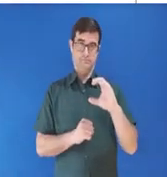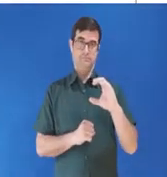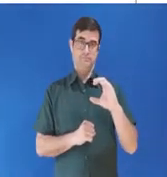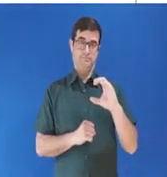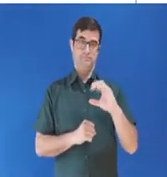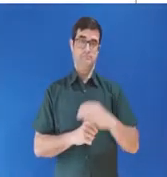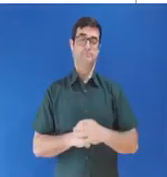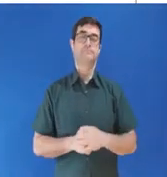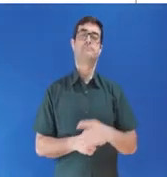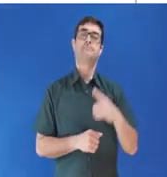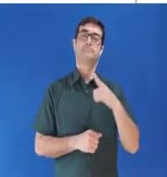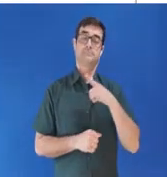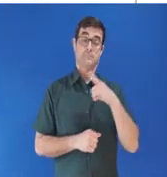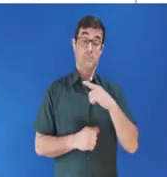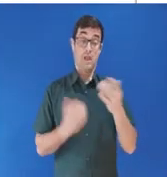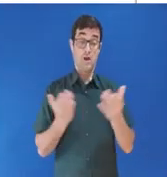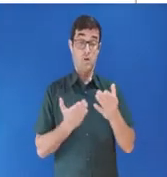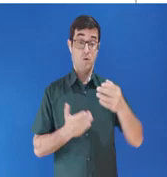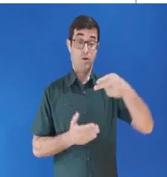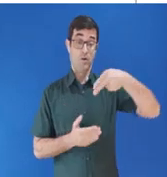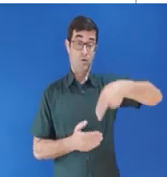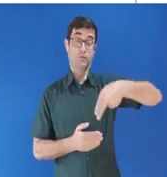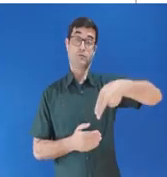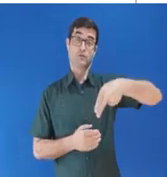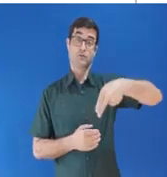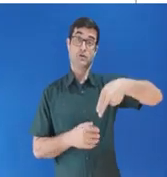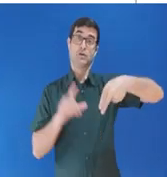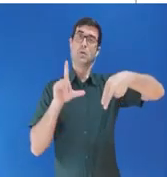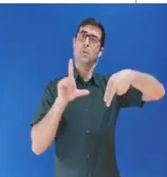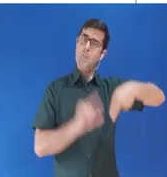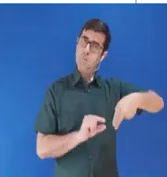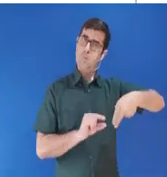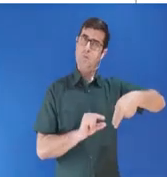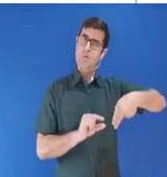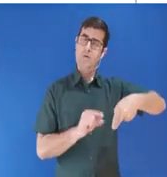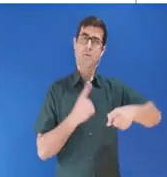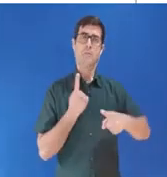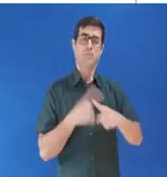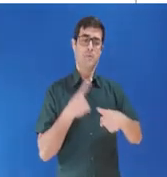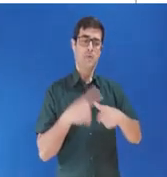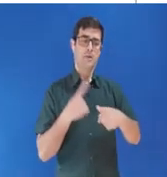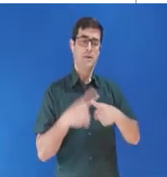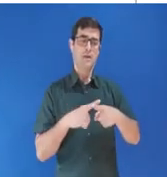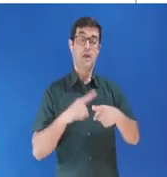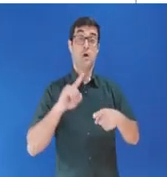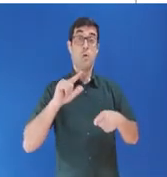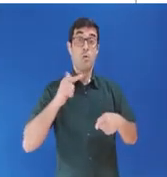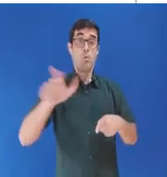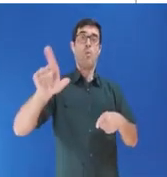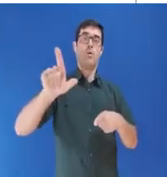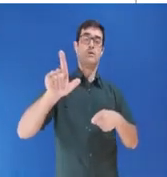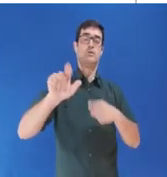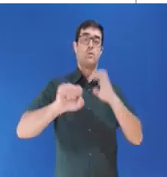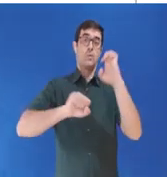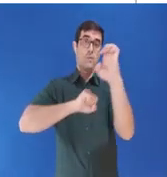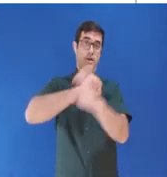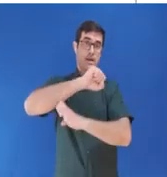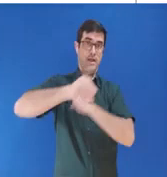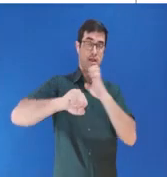né? Agora no nitrogênio cai de novo. Por quê? Porque o próximo elétron entraria aqui nesse orbital